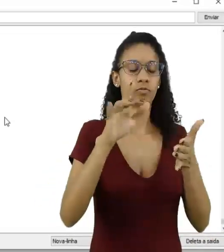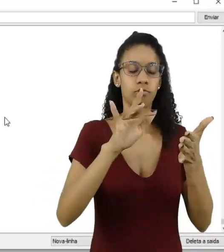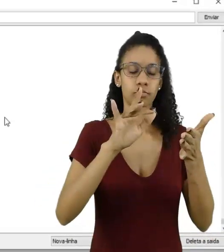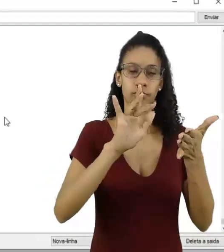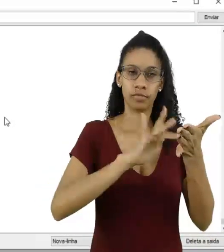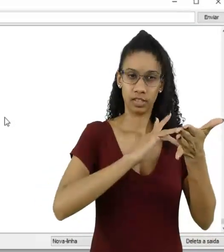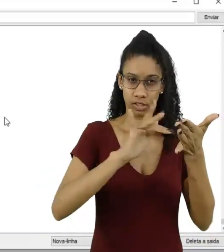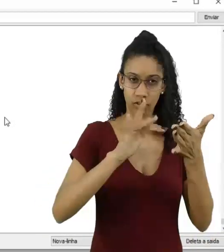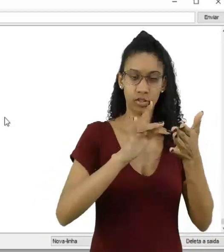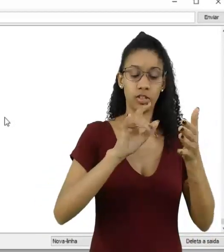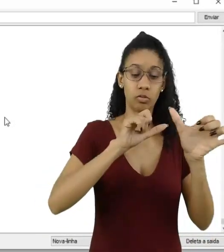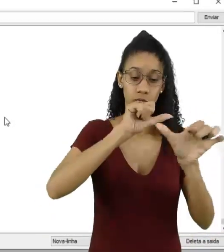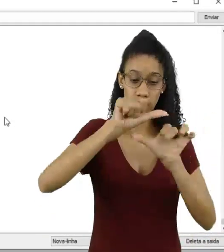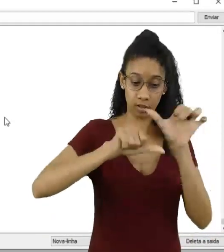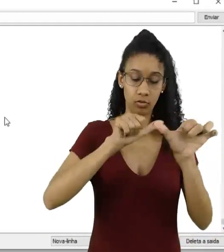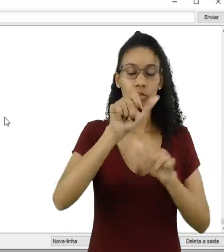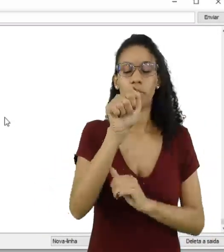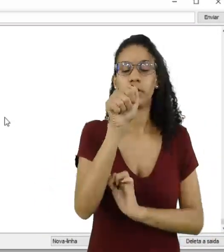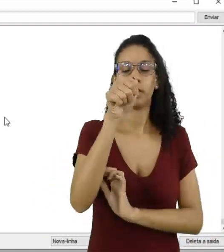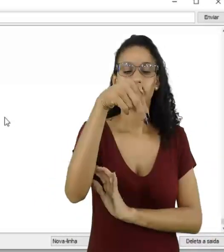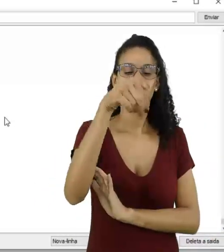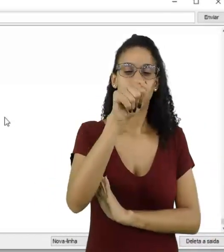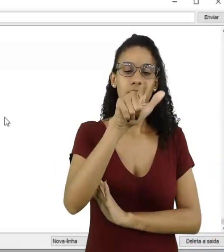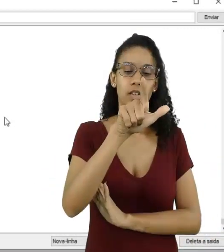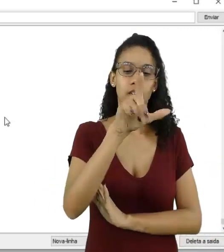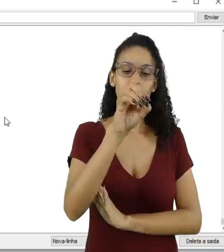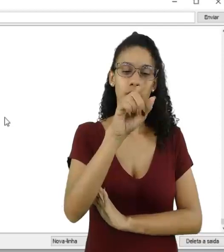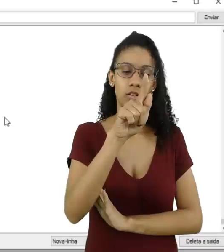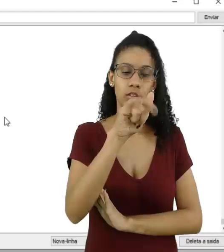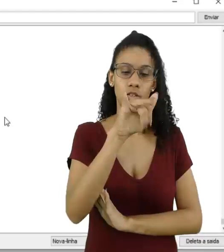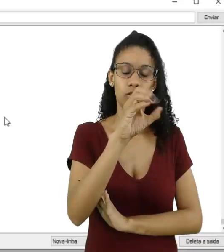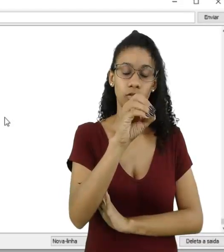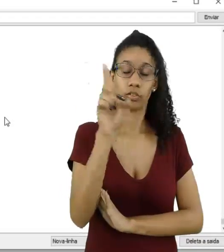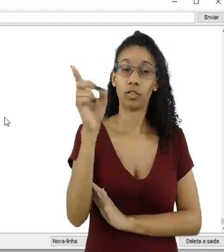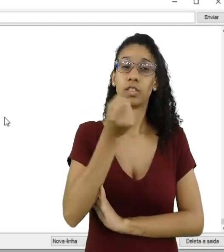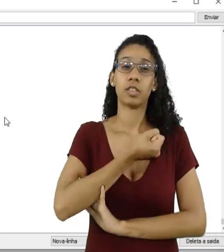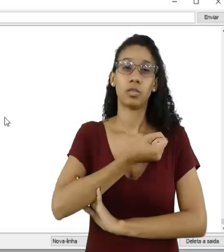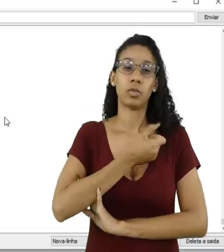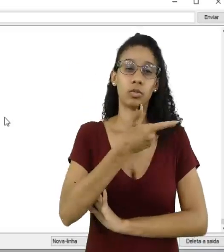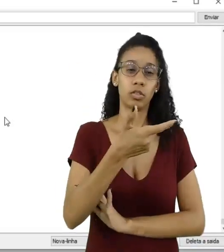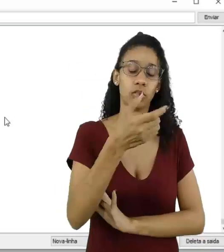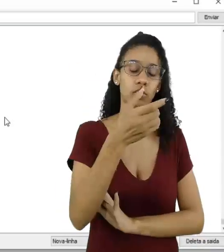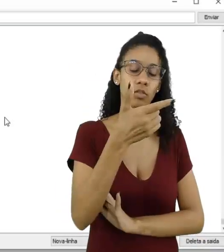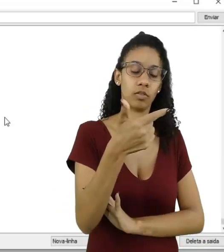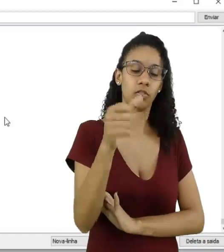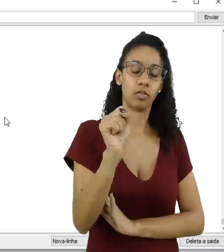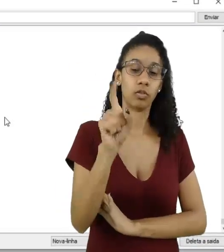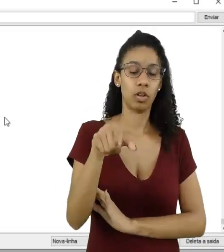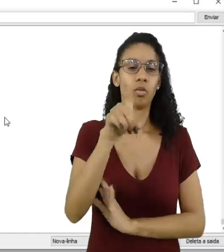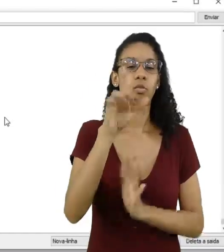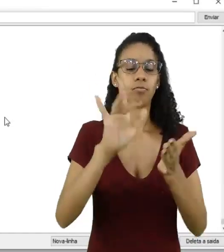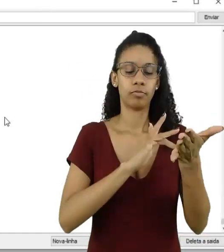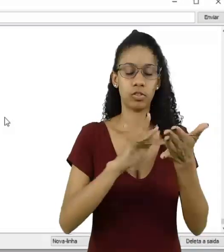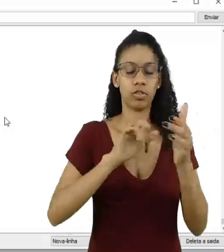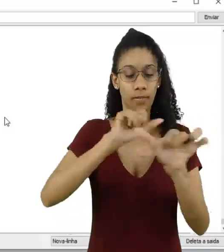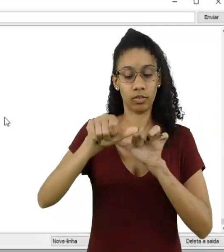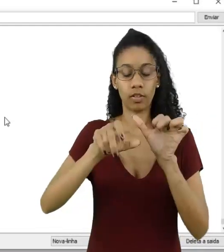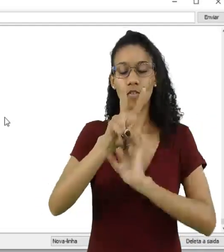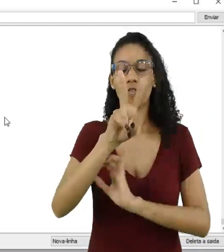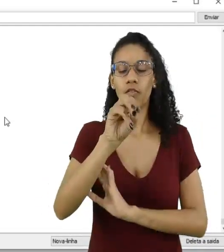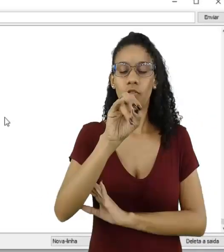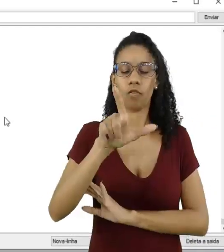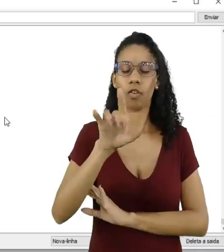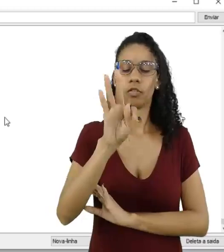digital de volta em um sinal analógico. Ou seja, esse valor 228 é o meu sinal digital. Quero que você converta